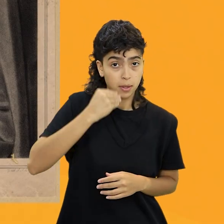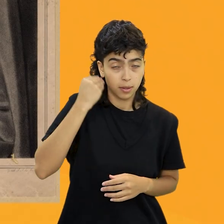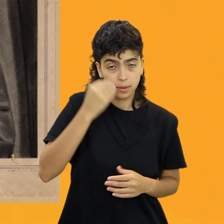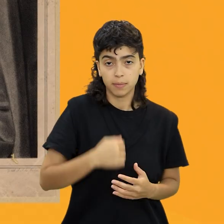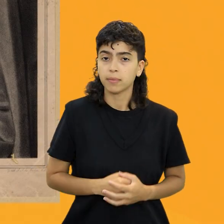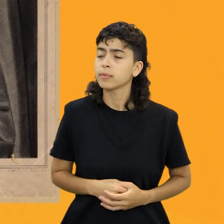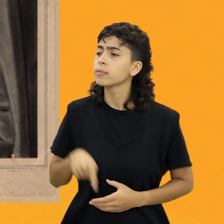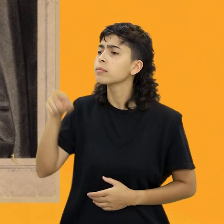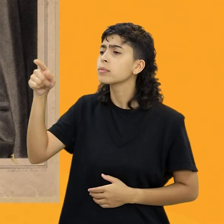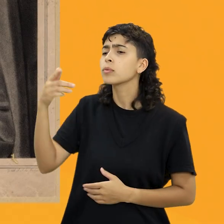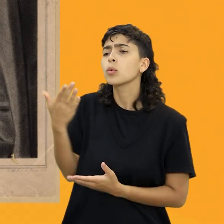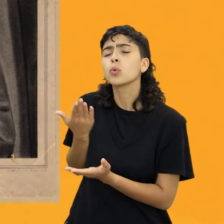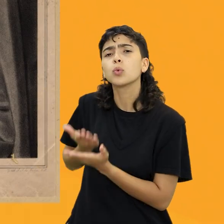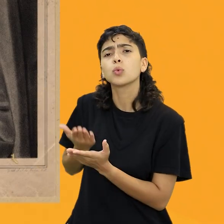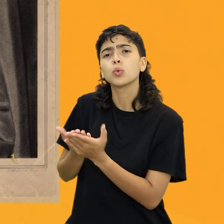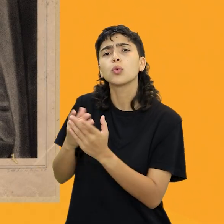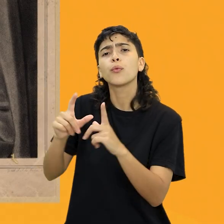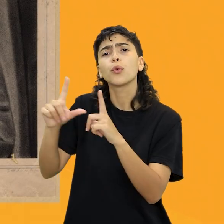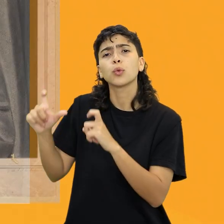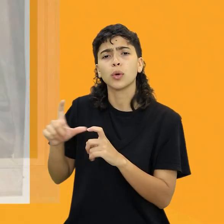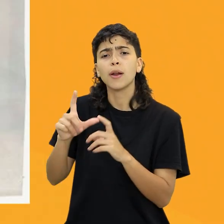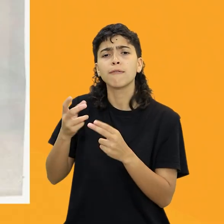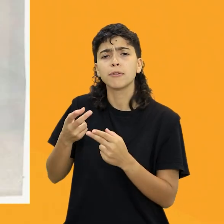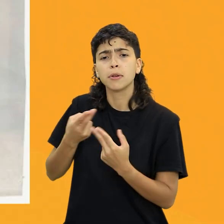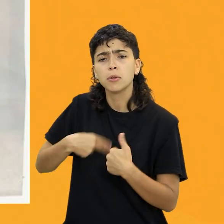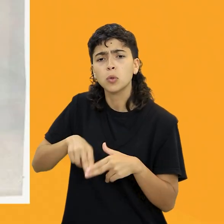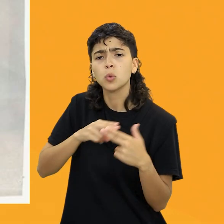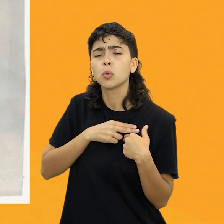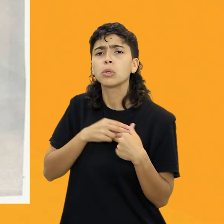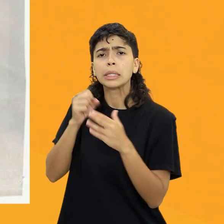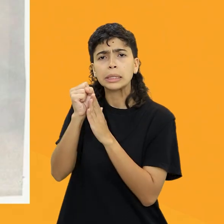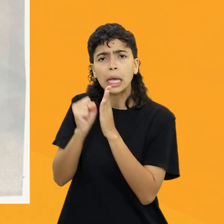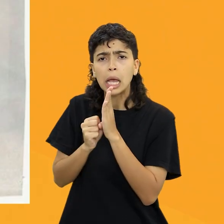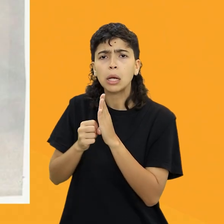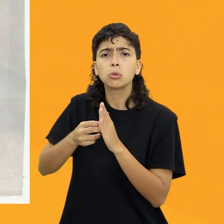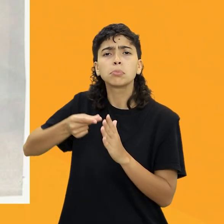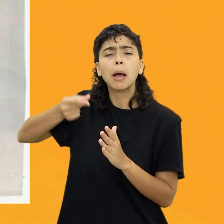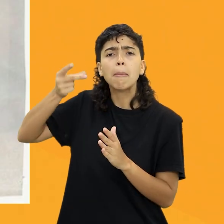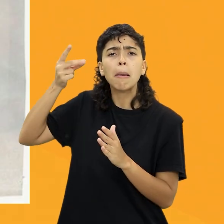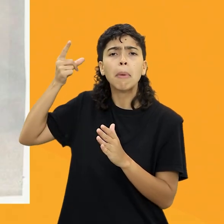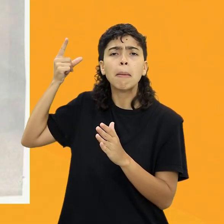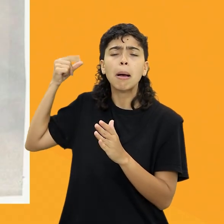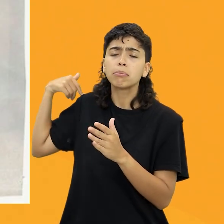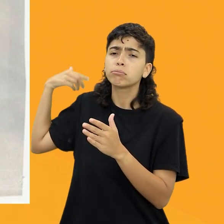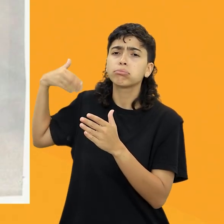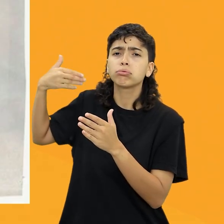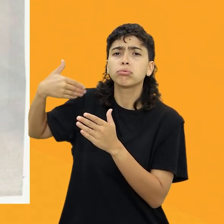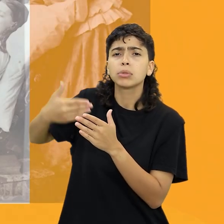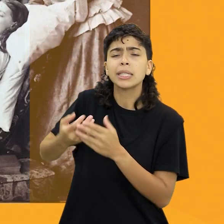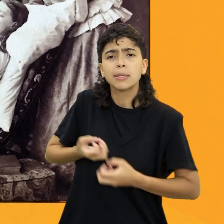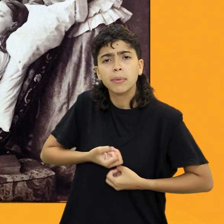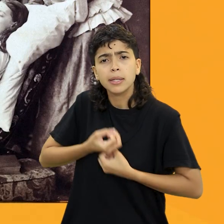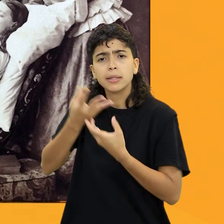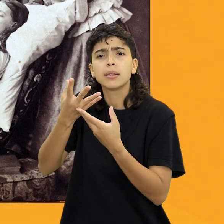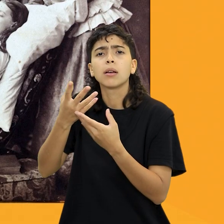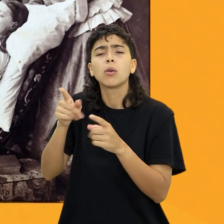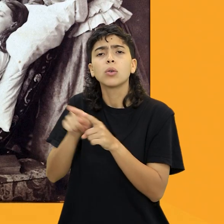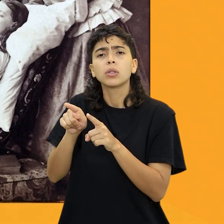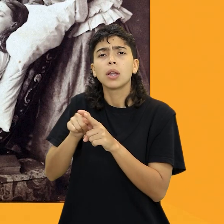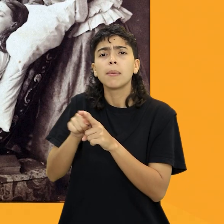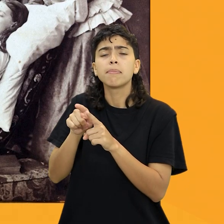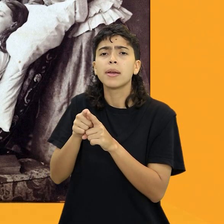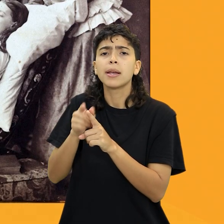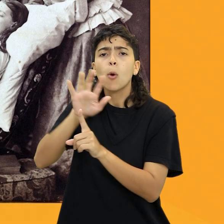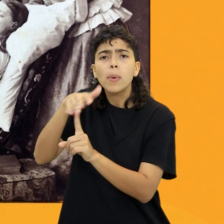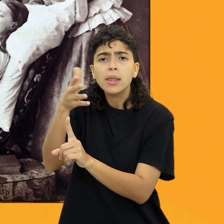Você estudou a fotografia pós-mortem por meio dos séculos, né? Como uma forma de expressão, uma forma de homenagem, recordação. O que você